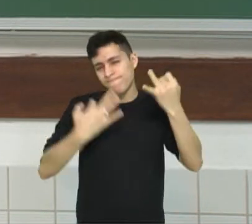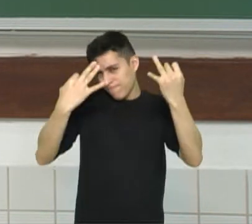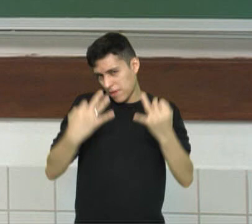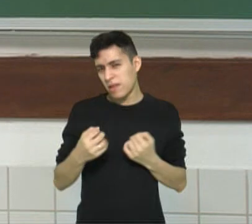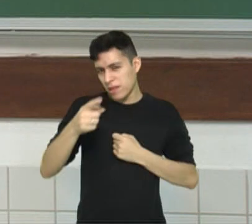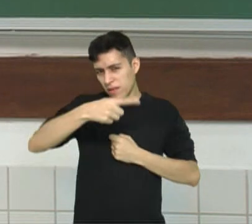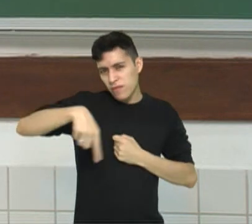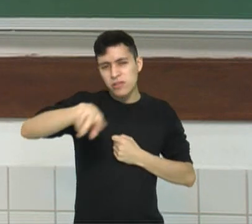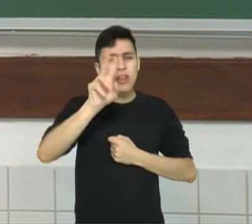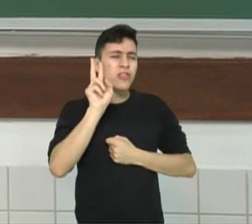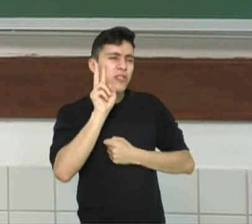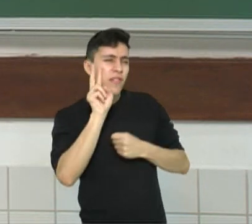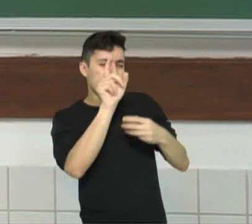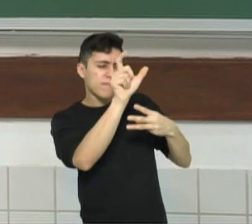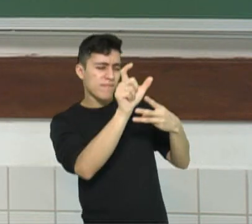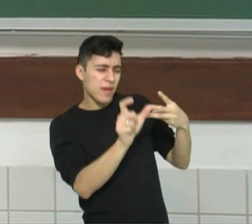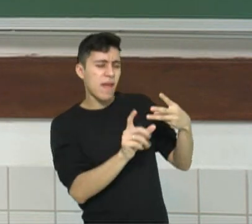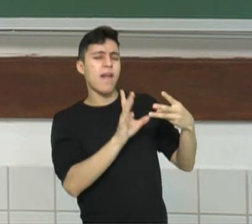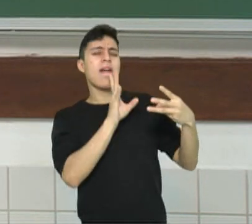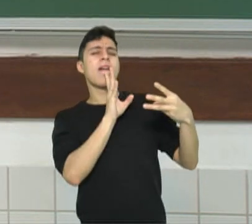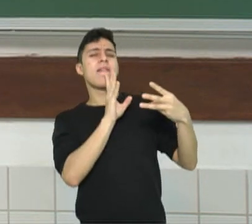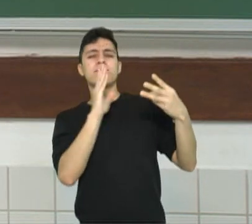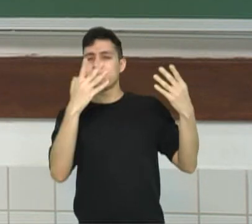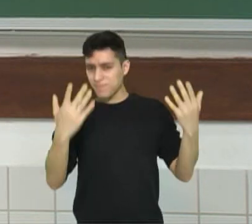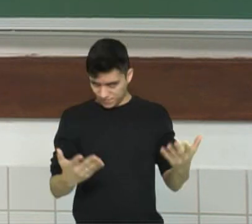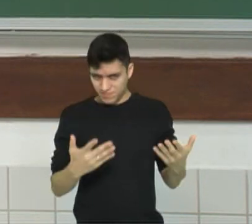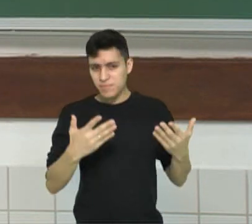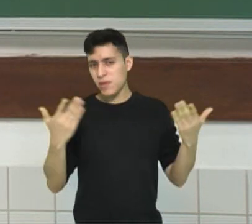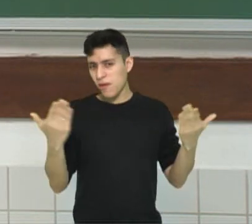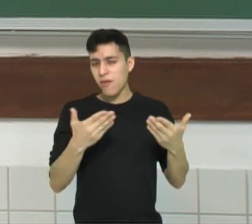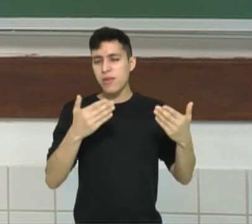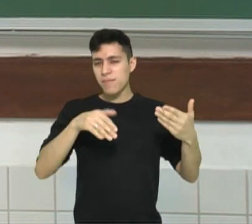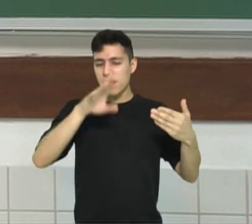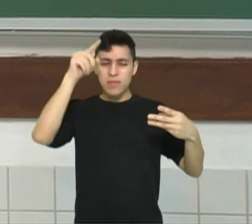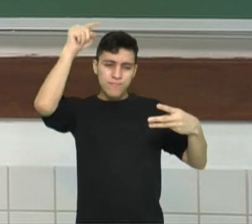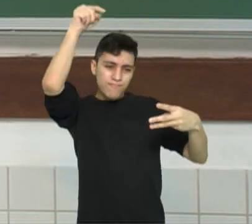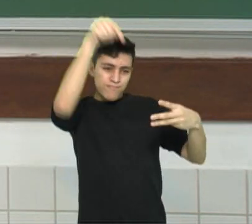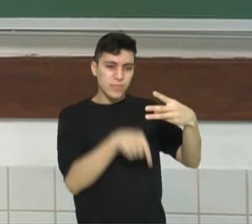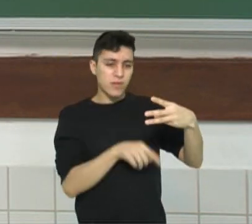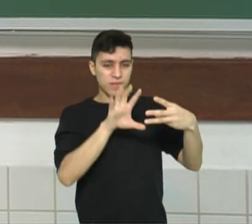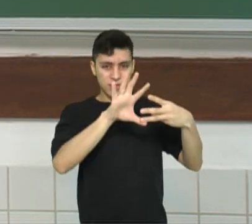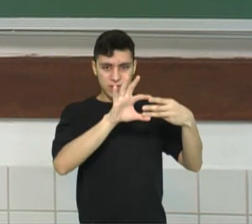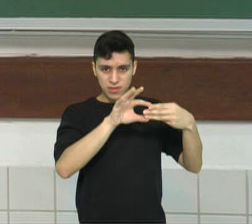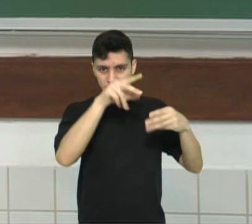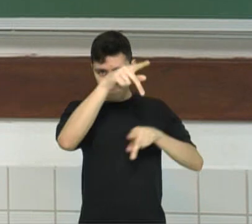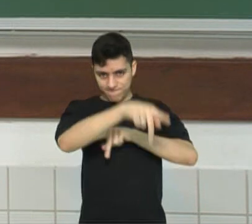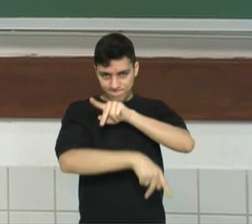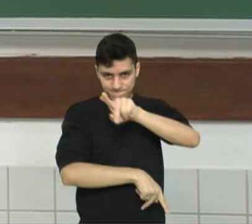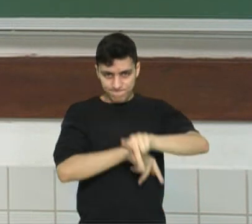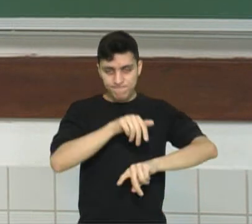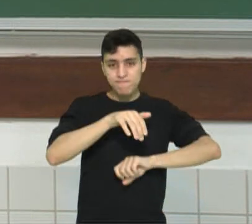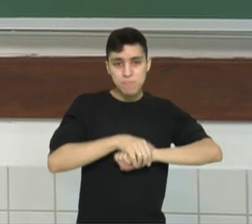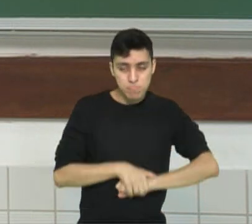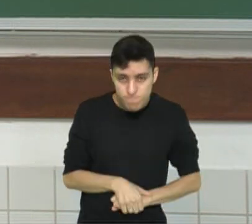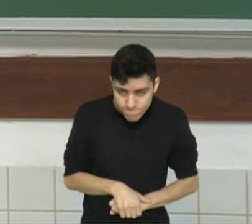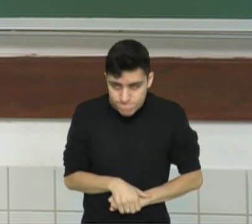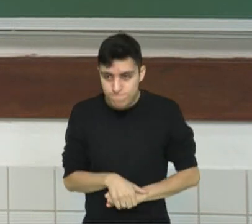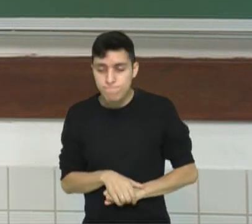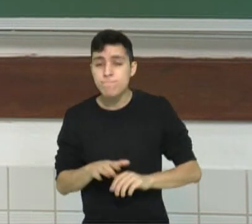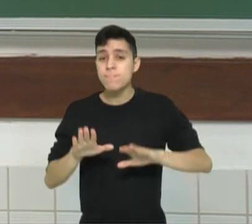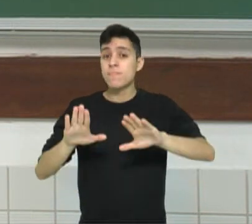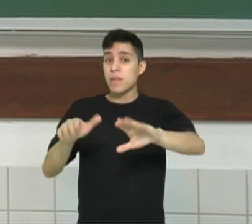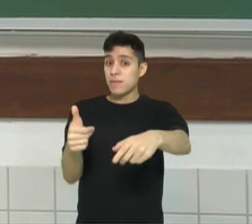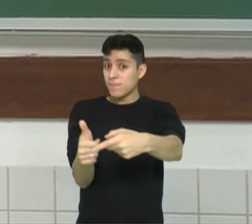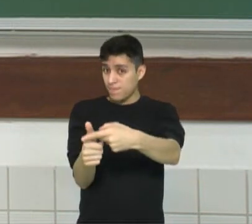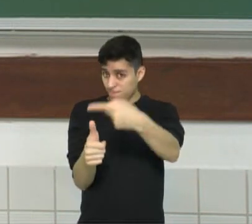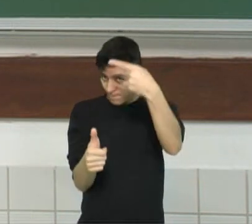falar deles e a gente vai, então, falar um pouco mais sobre esses 3 povos. Antes da gente ir para a nossa aula,